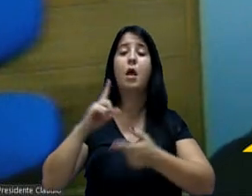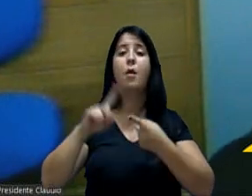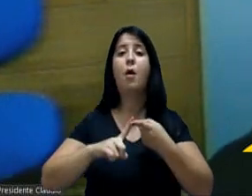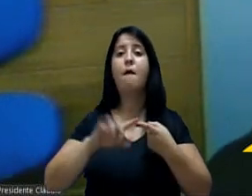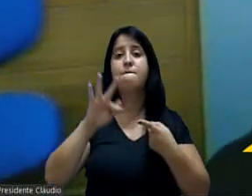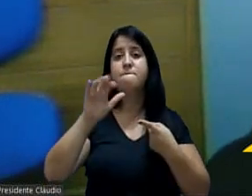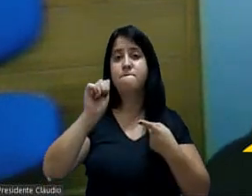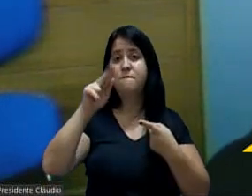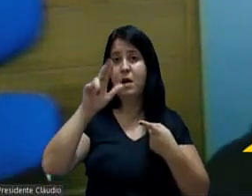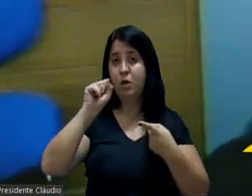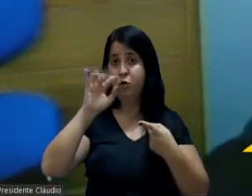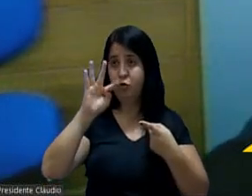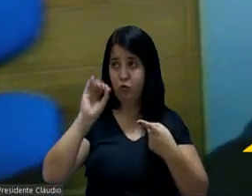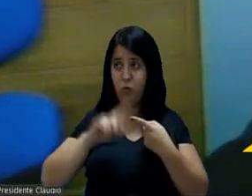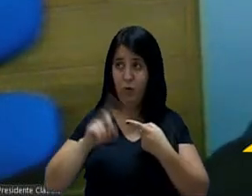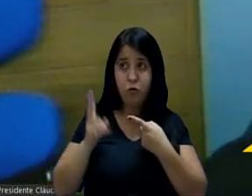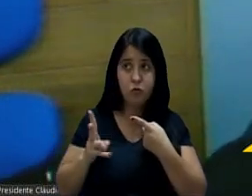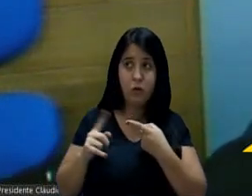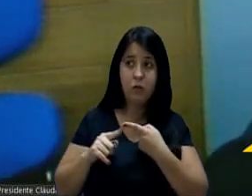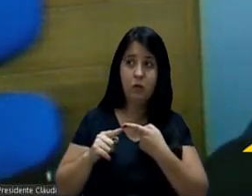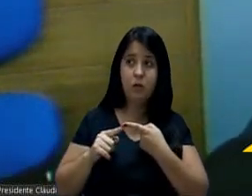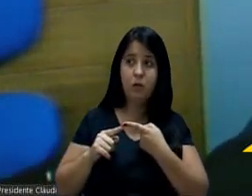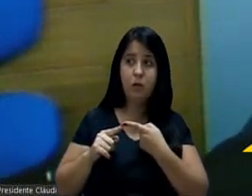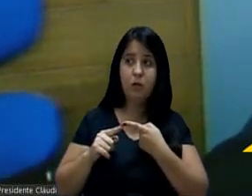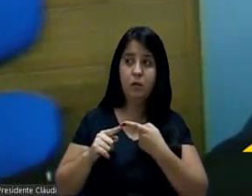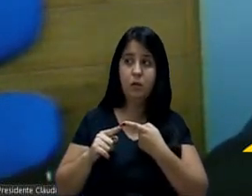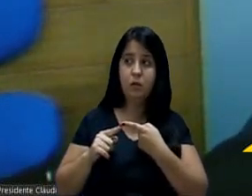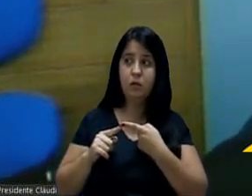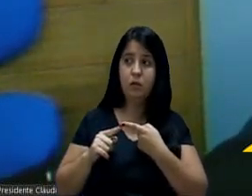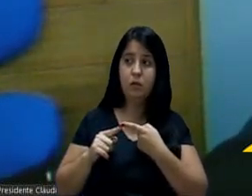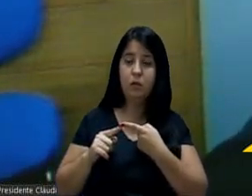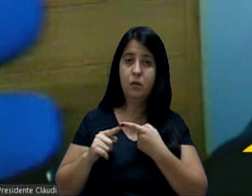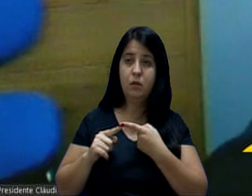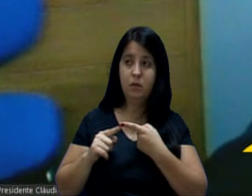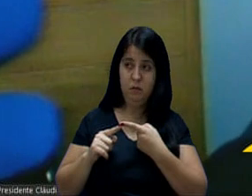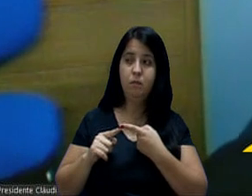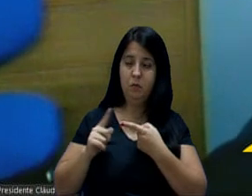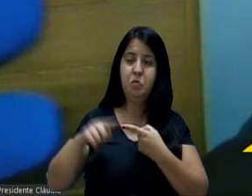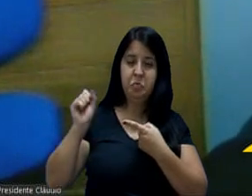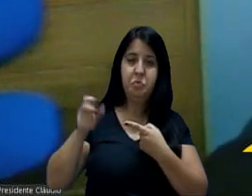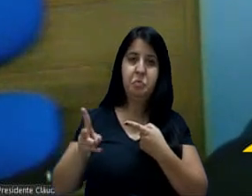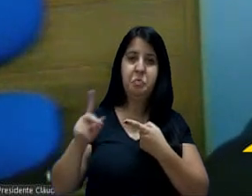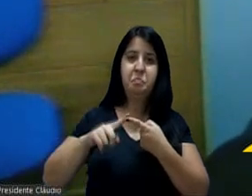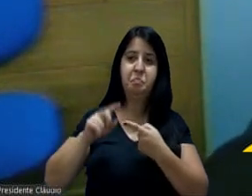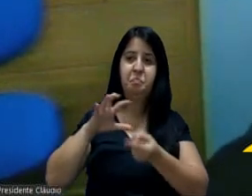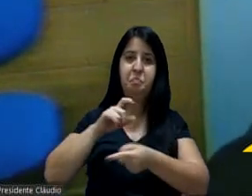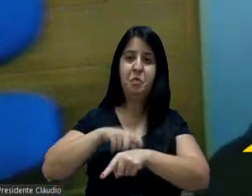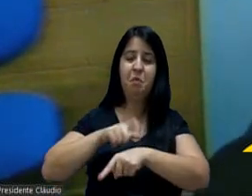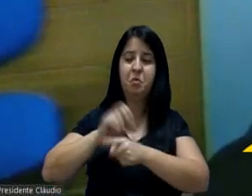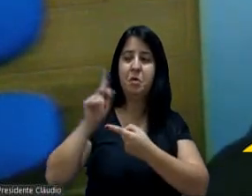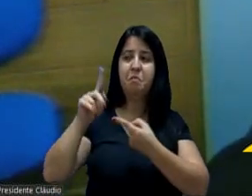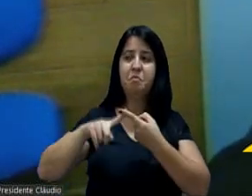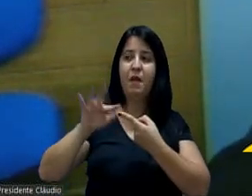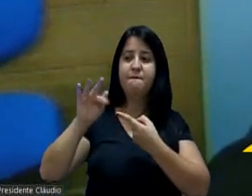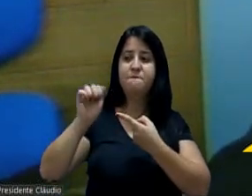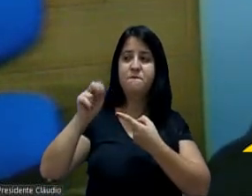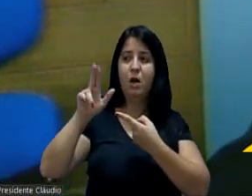do Fausto Pérez, vai manter, Fausto? Vai manter a inscrição. Então, Fausto